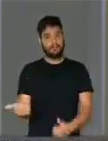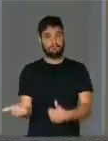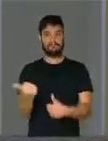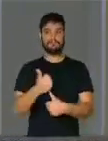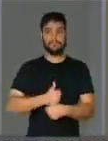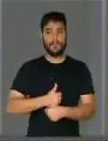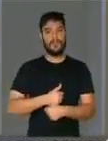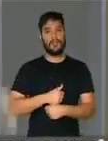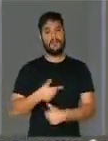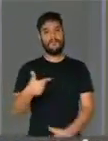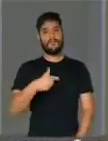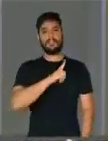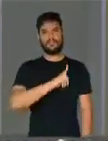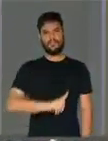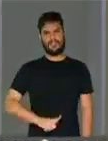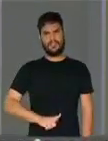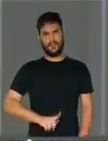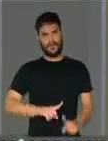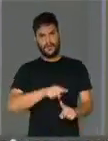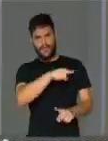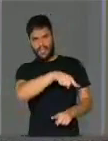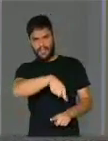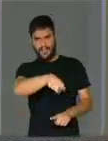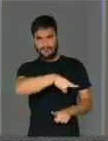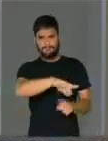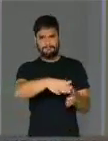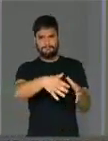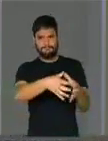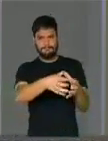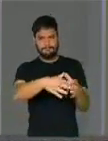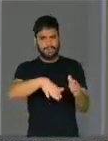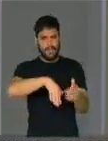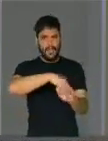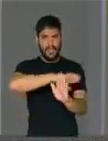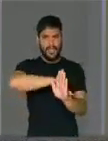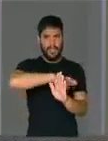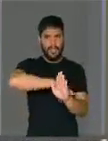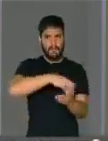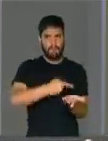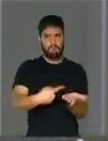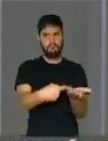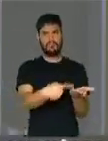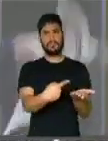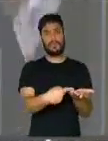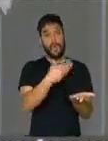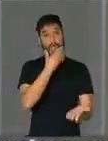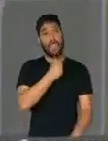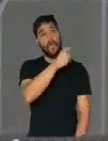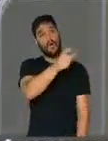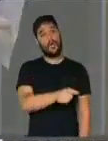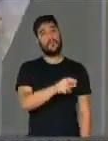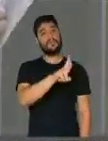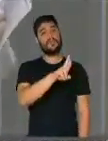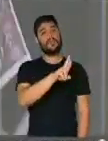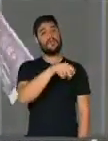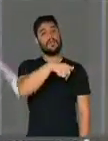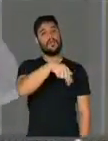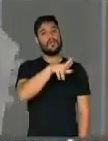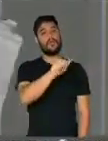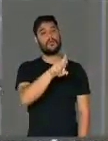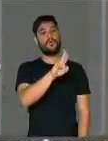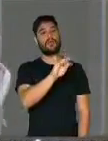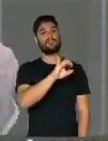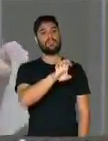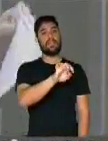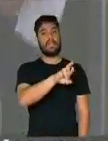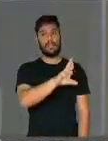vice-governador. Essa negociata envolve esse senhor Quartiero. Por que eu estou me referindo a ele? Porque acaba de